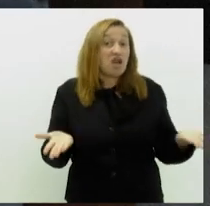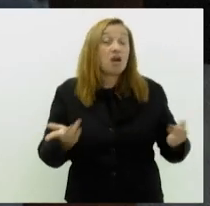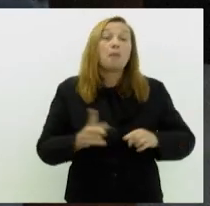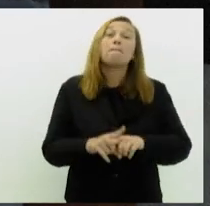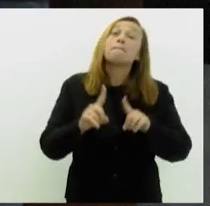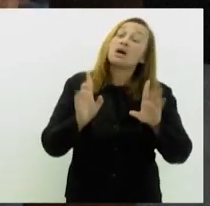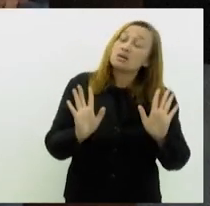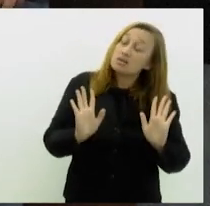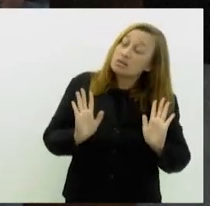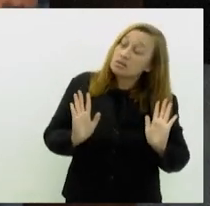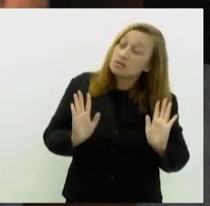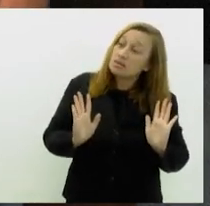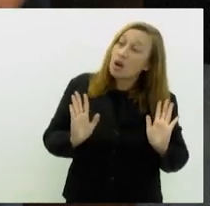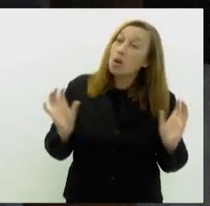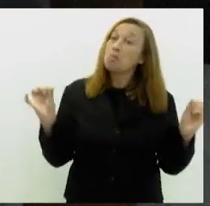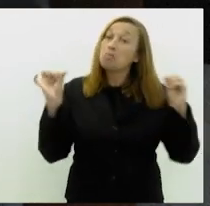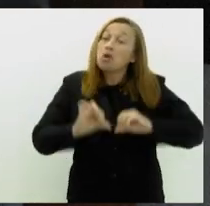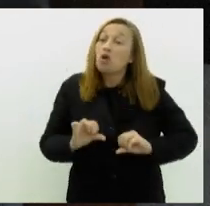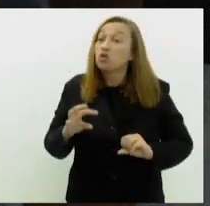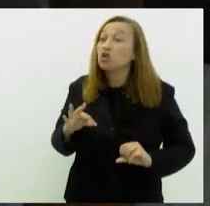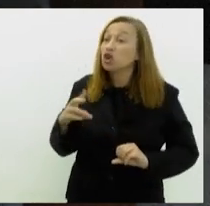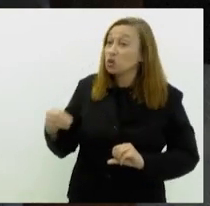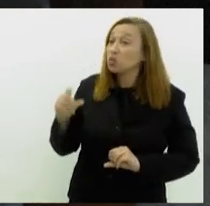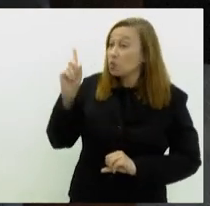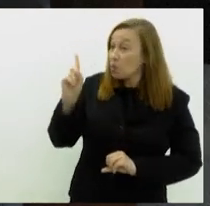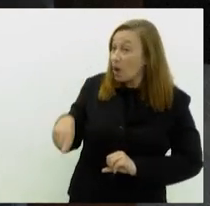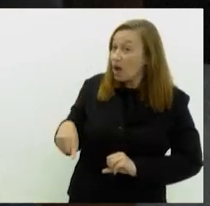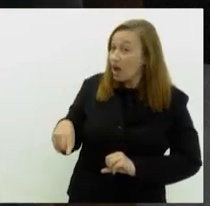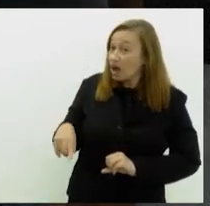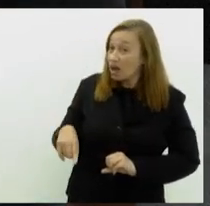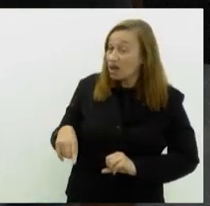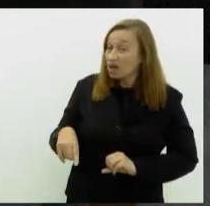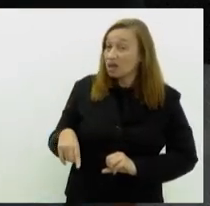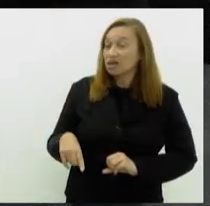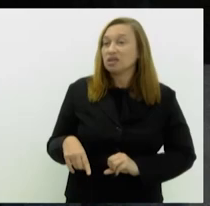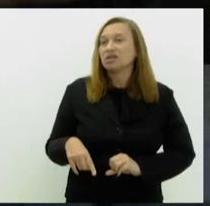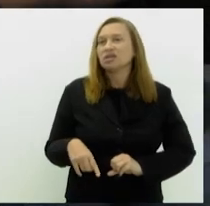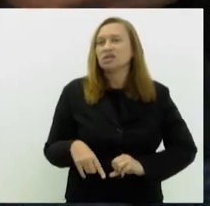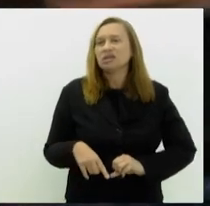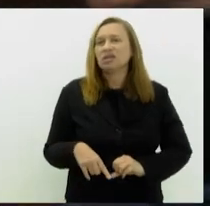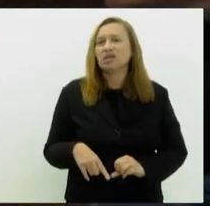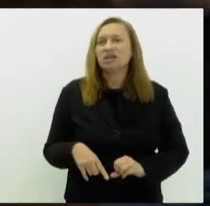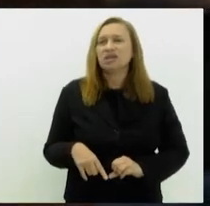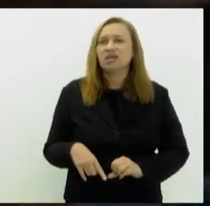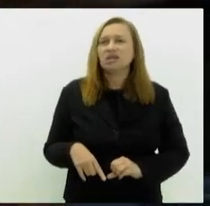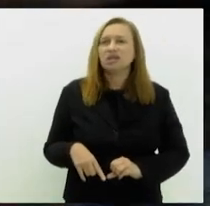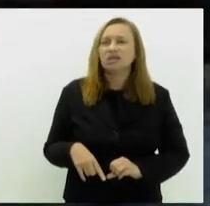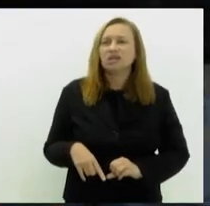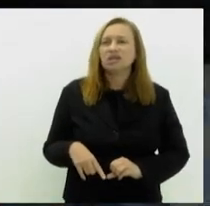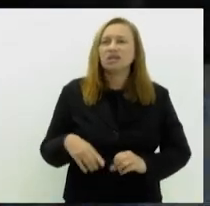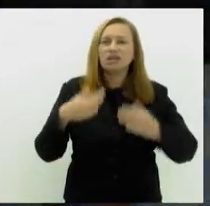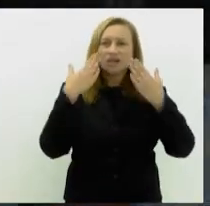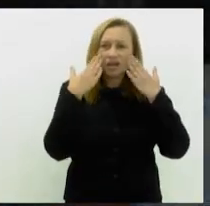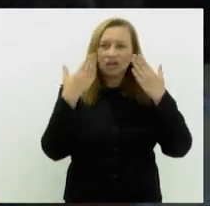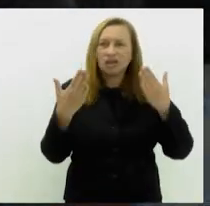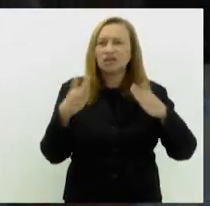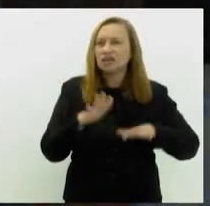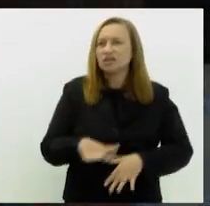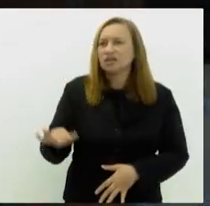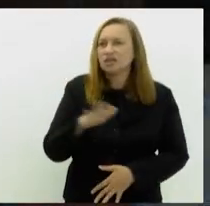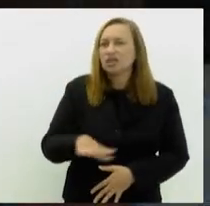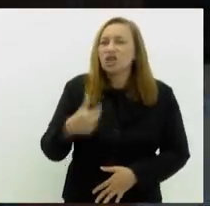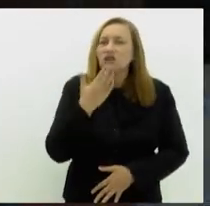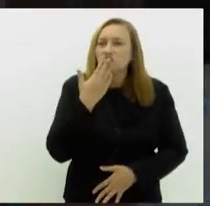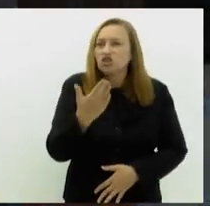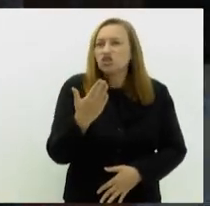Mas, pior do que isso ainda, né, é a gente apresentar para as crianças esse